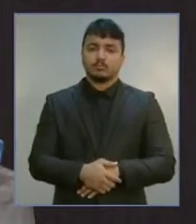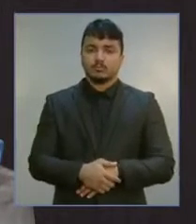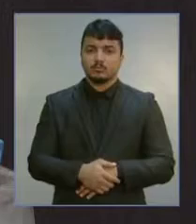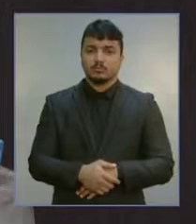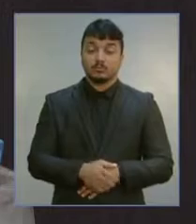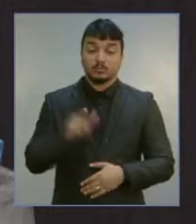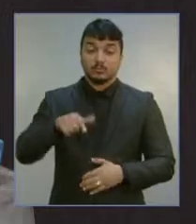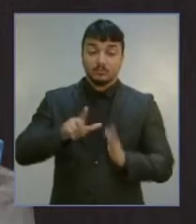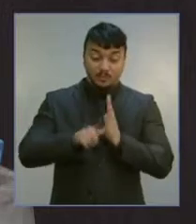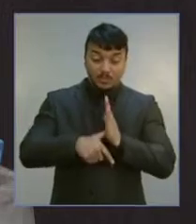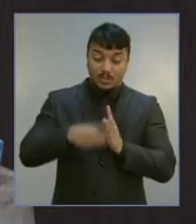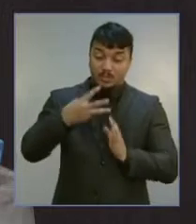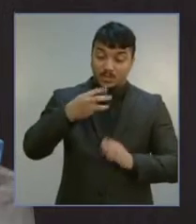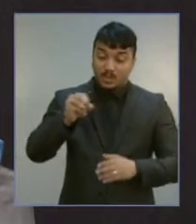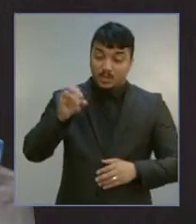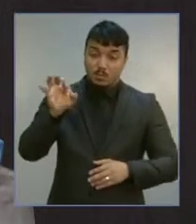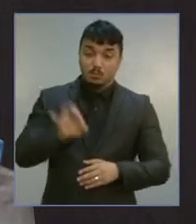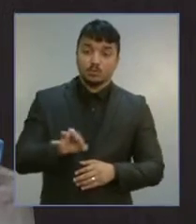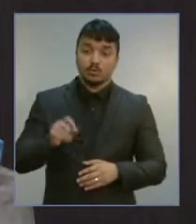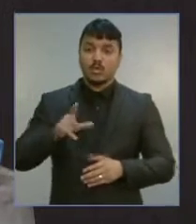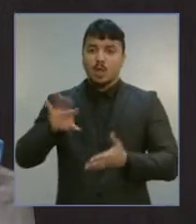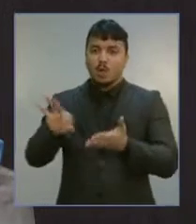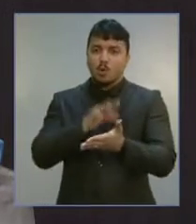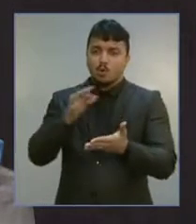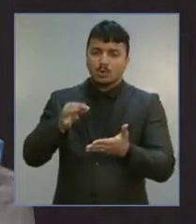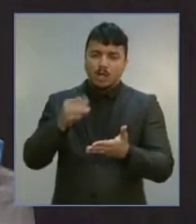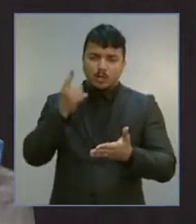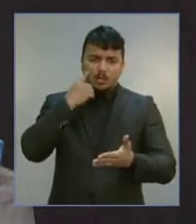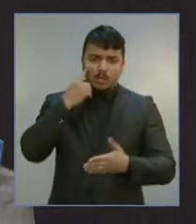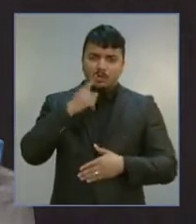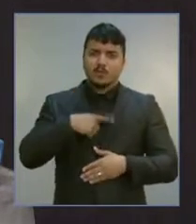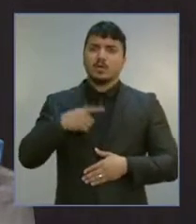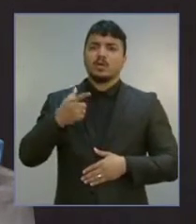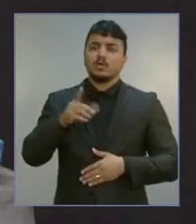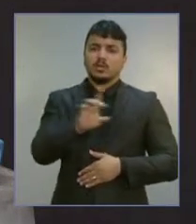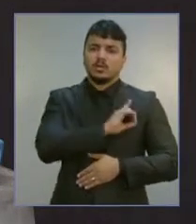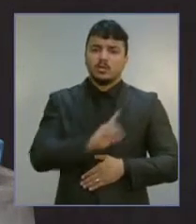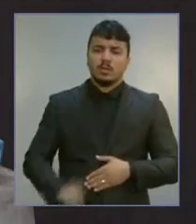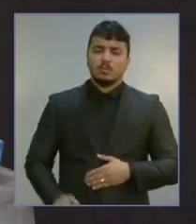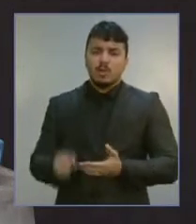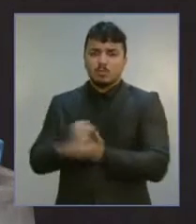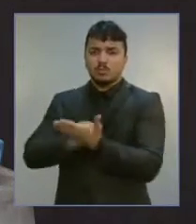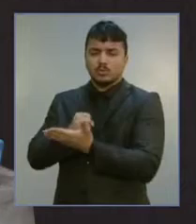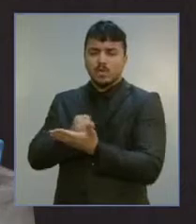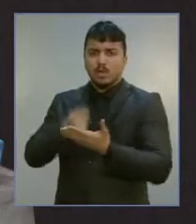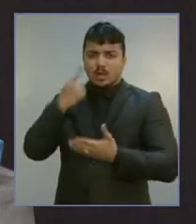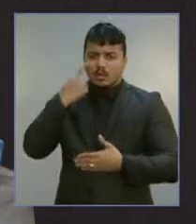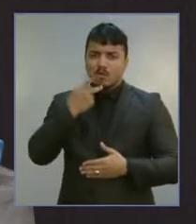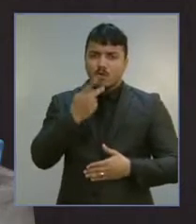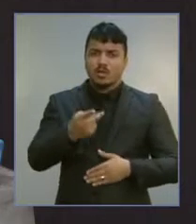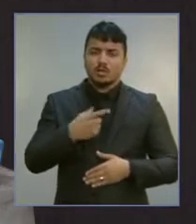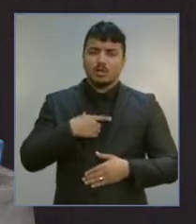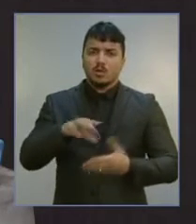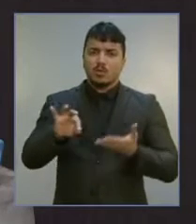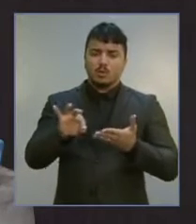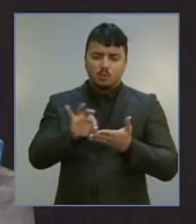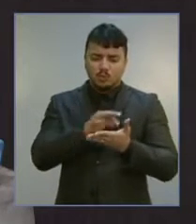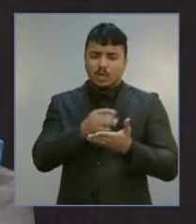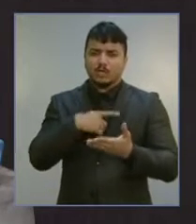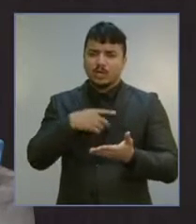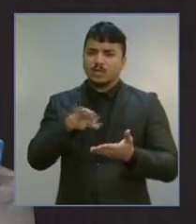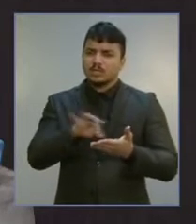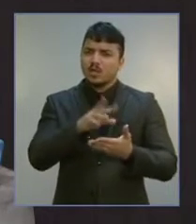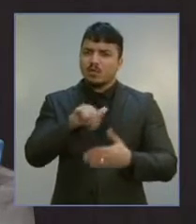diminuir em 30% o contrato e aqui ouvir os deputados da base se revezando dizer que o contrato seria assinado